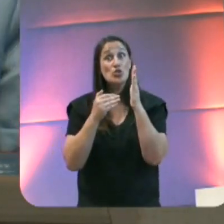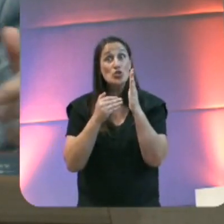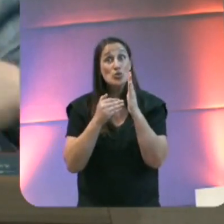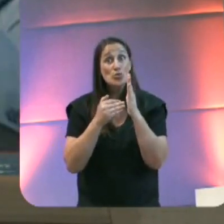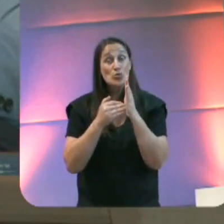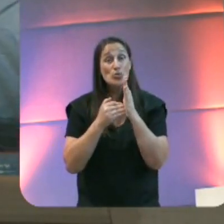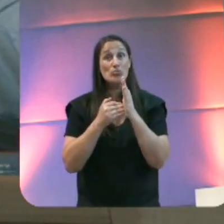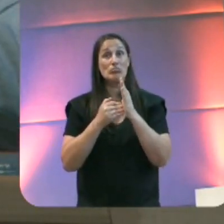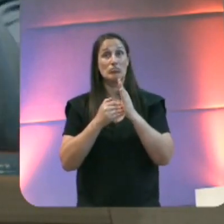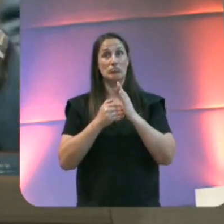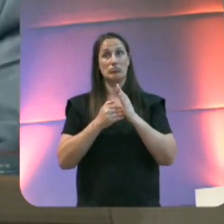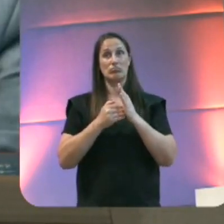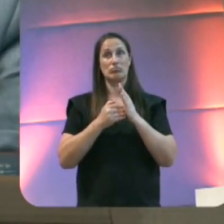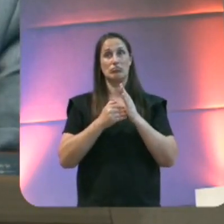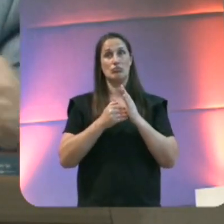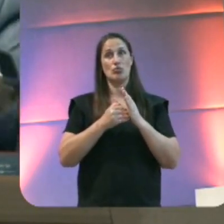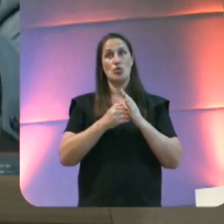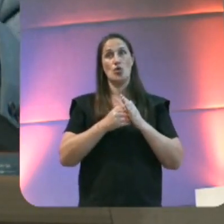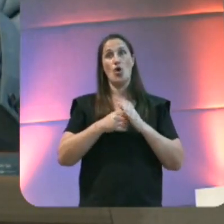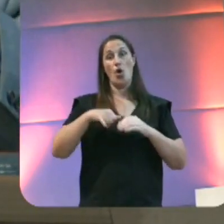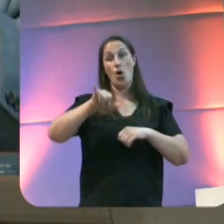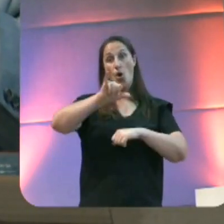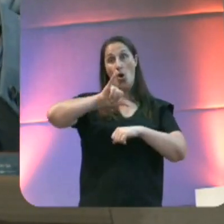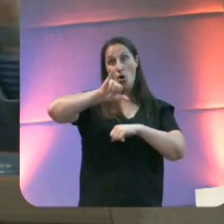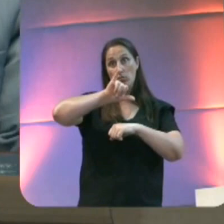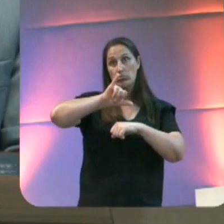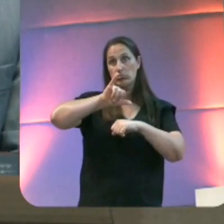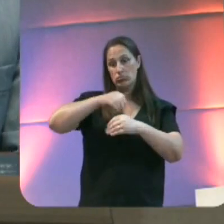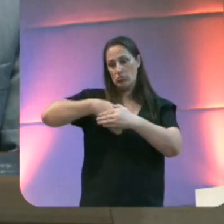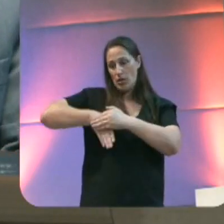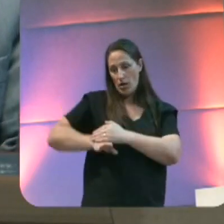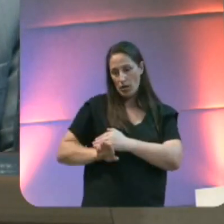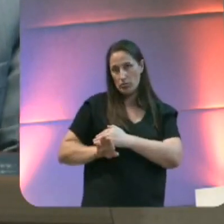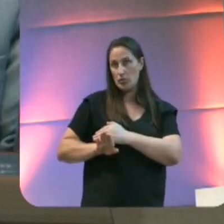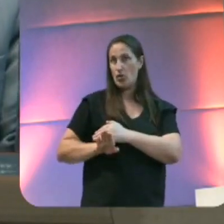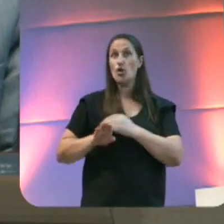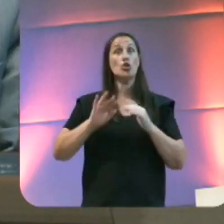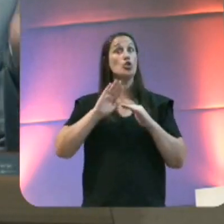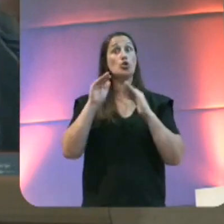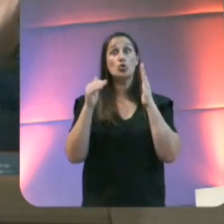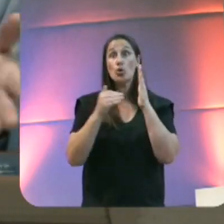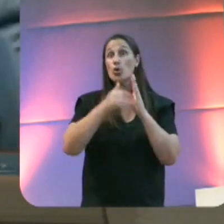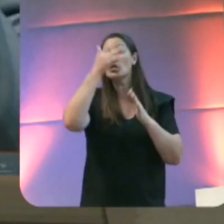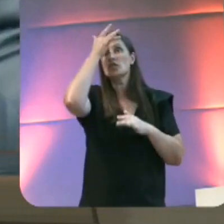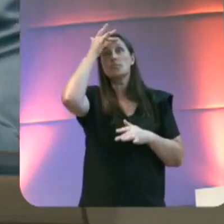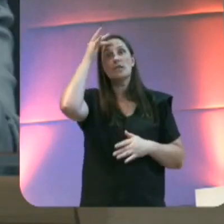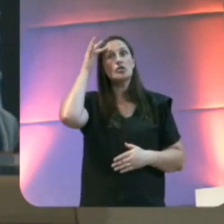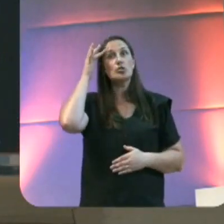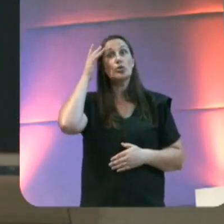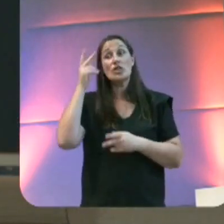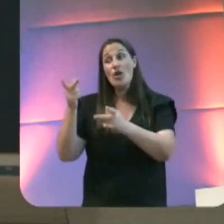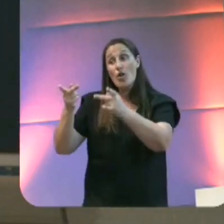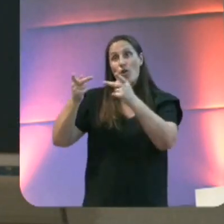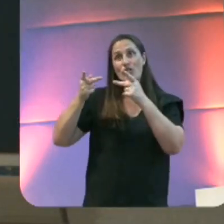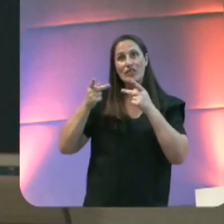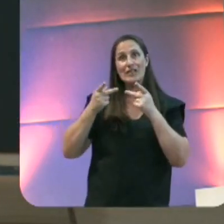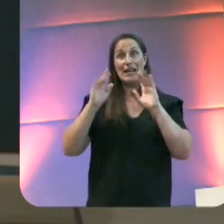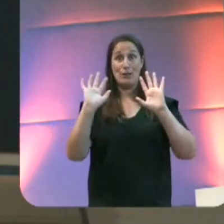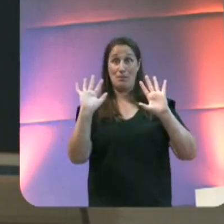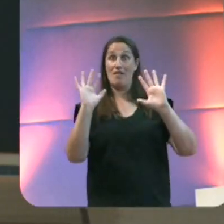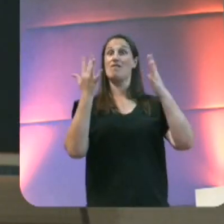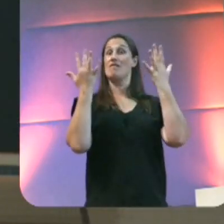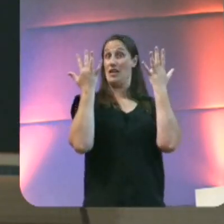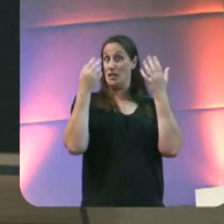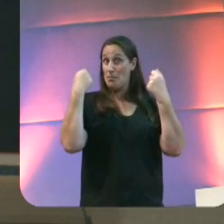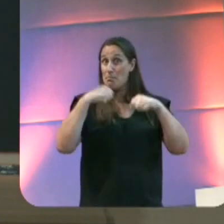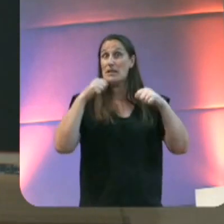óleo, isso era comum, não era uma coisa inusitada. Todas as pessoas que eram convidadas para serem madrinhas